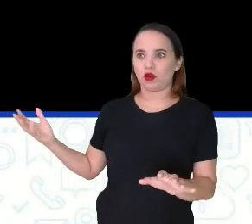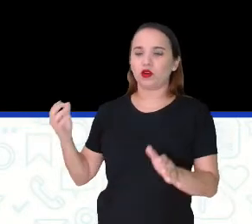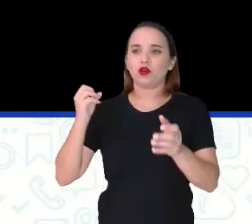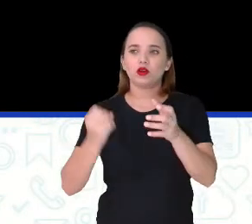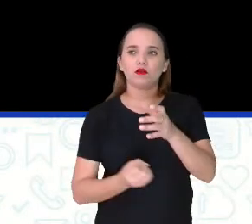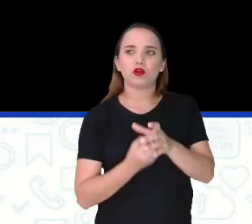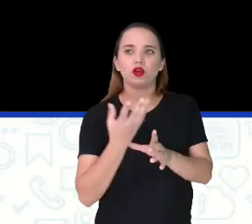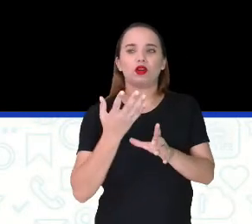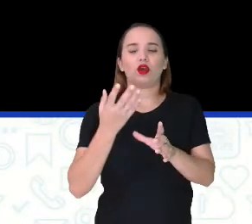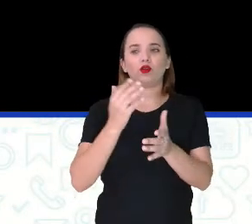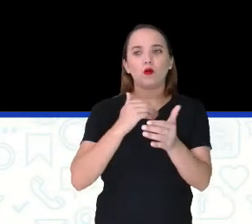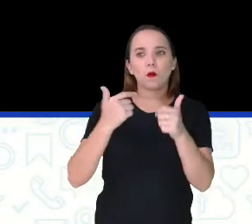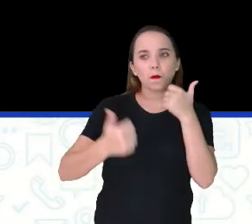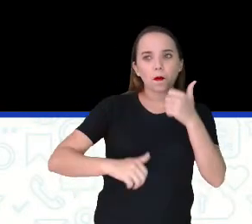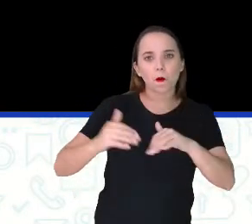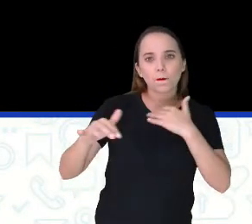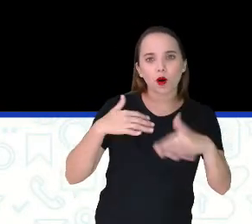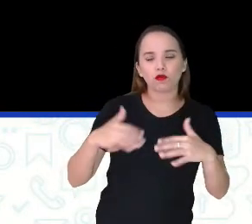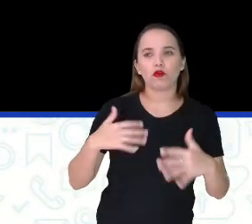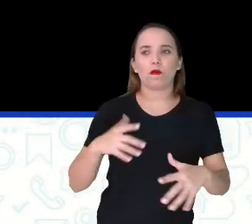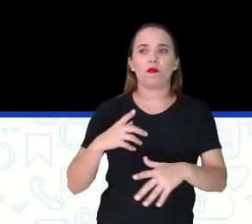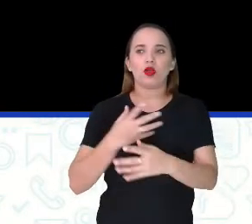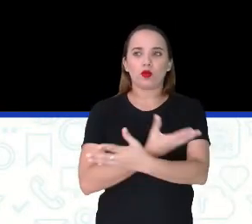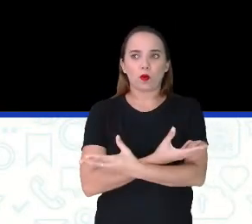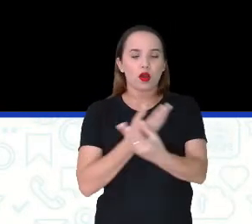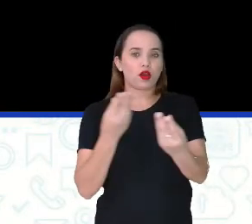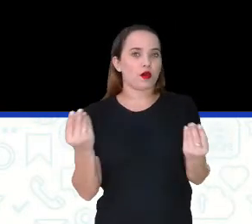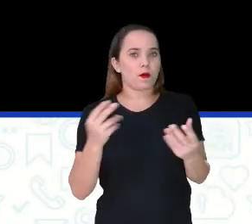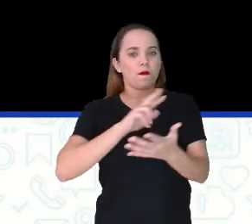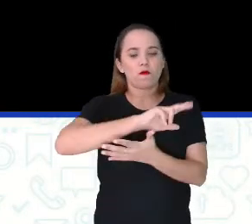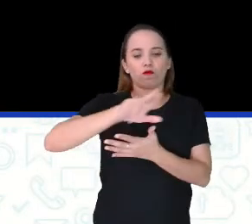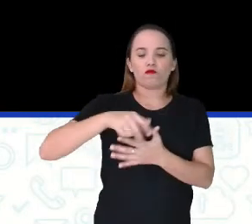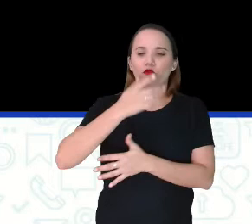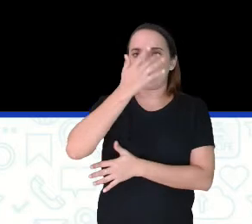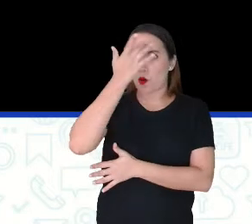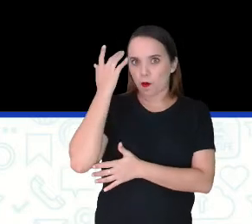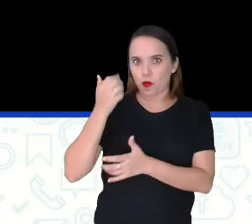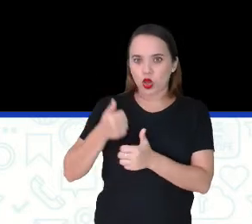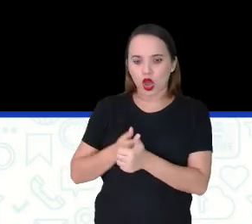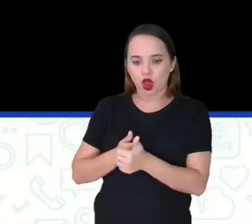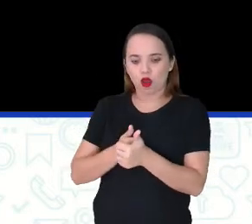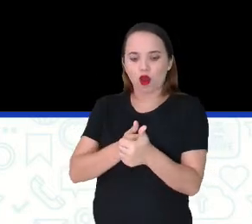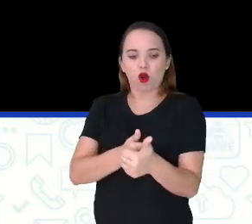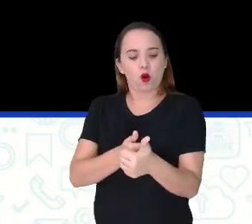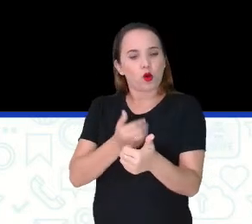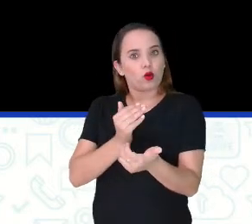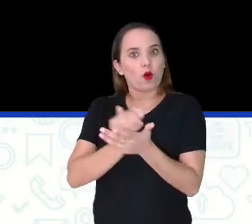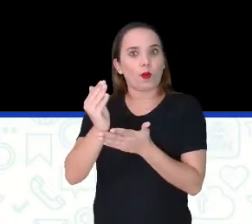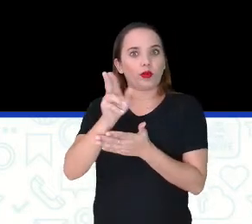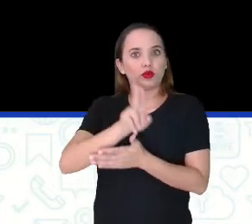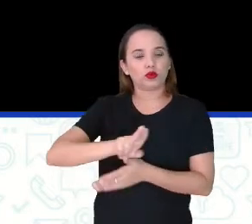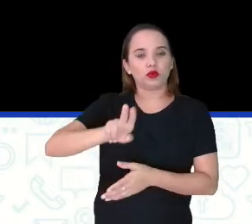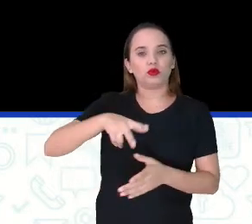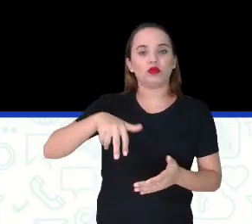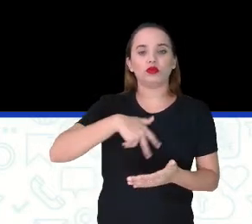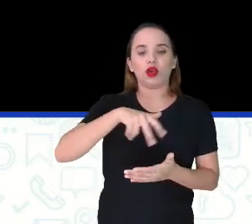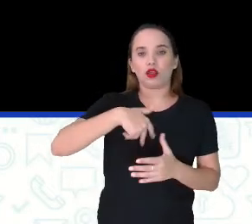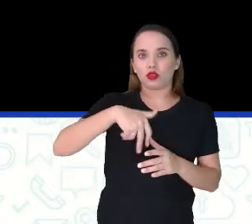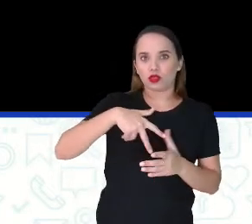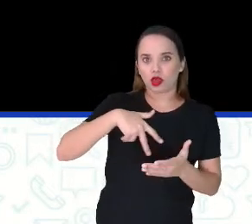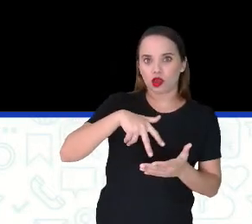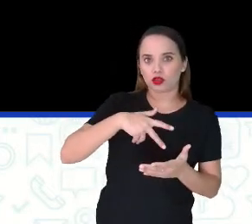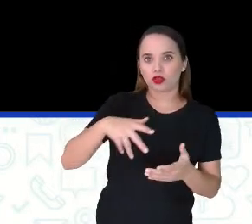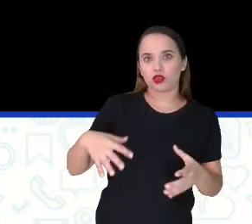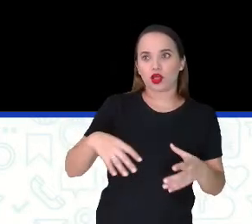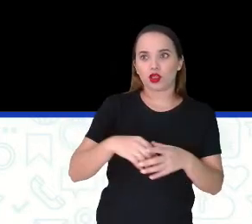dessa análise do movimento, que muitos dos seus seguidores começaram a introduzir a dança em contextos